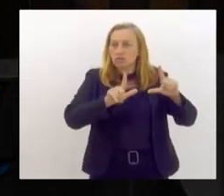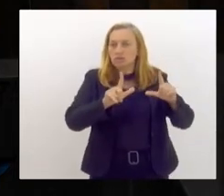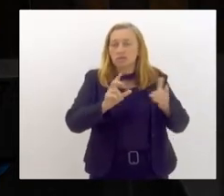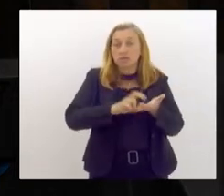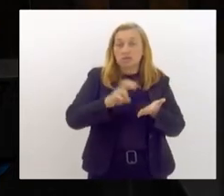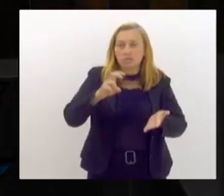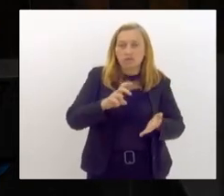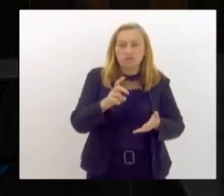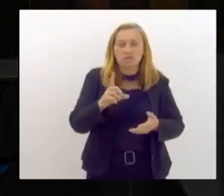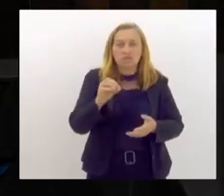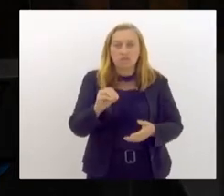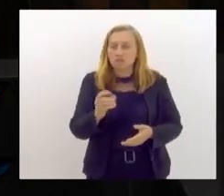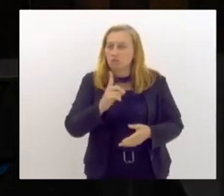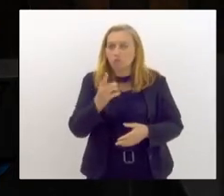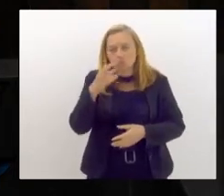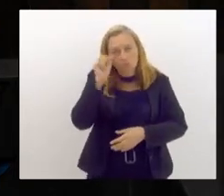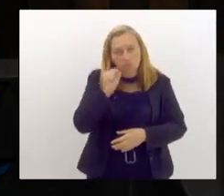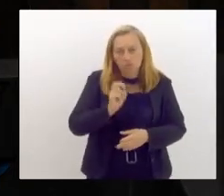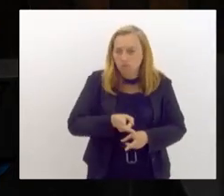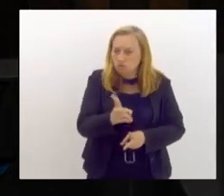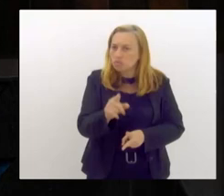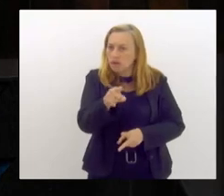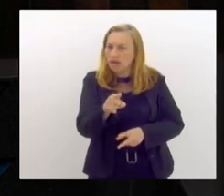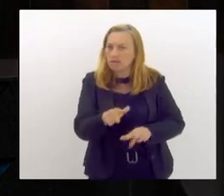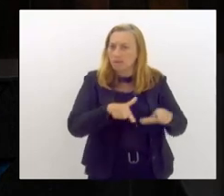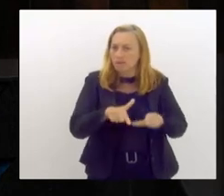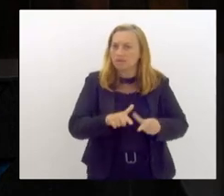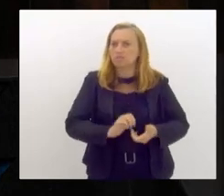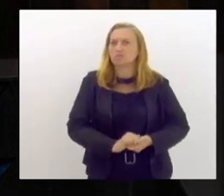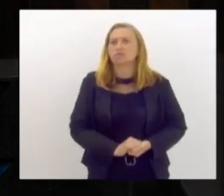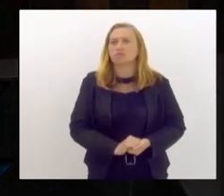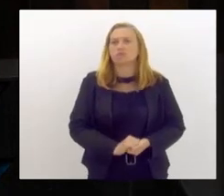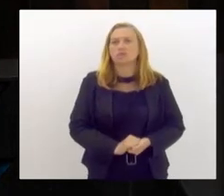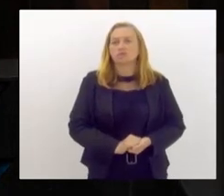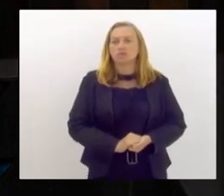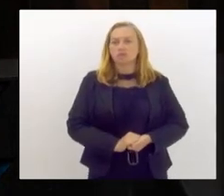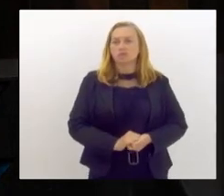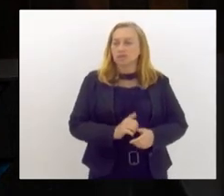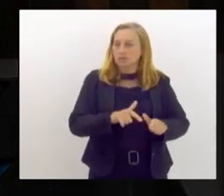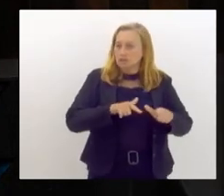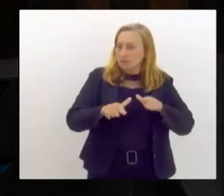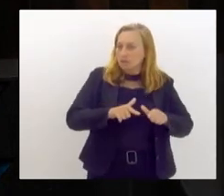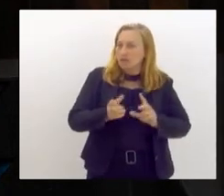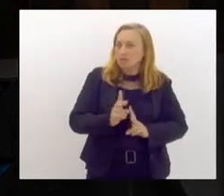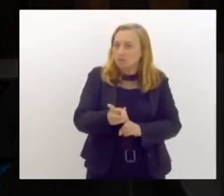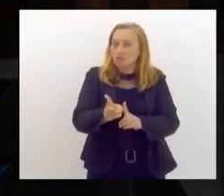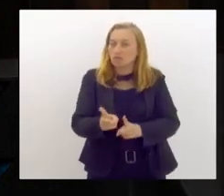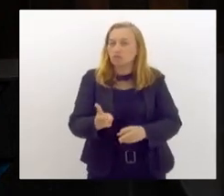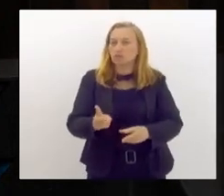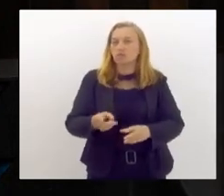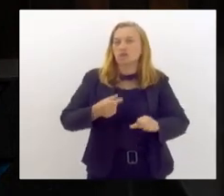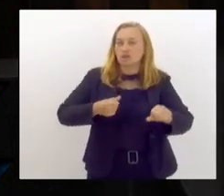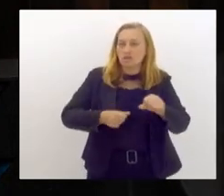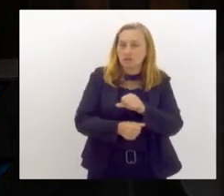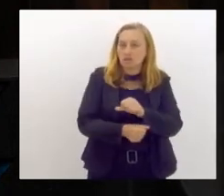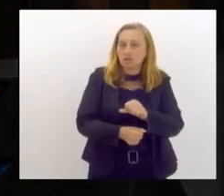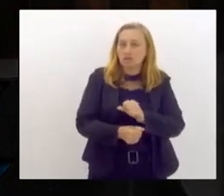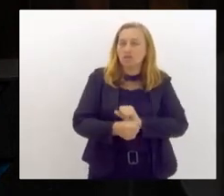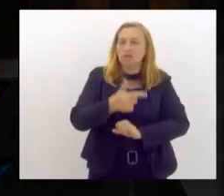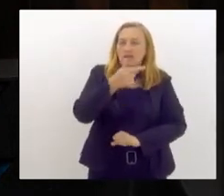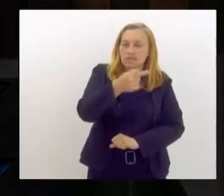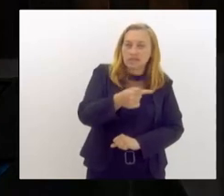cedo. Ele não dormiu e ficou lá comandando as operações. Ato contínuo, o governo do Estado investiu